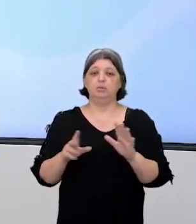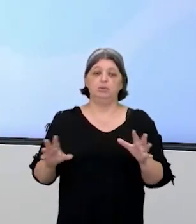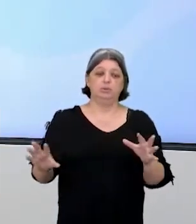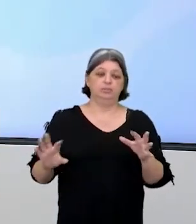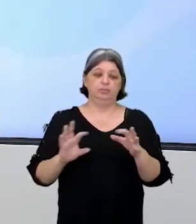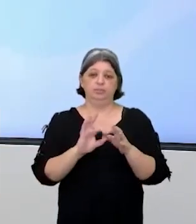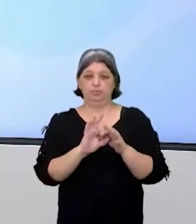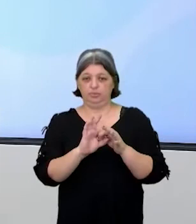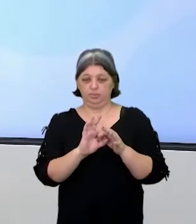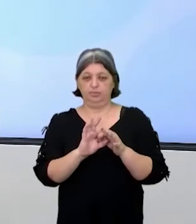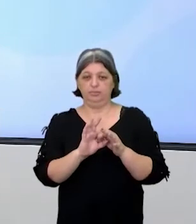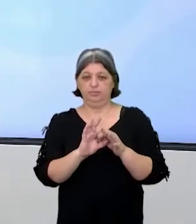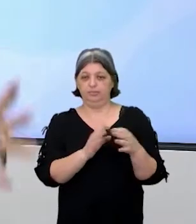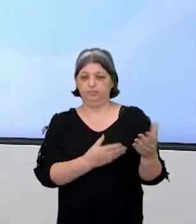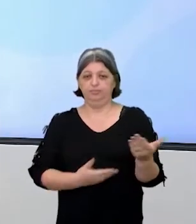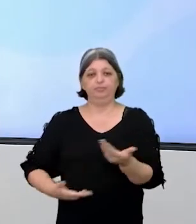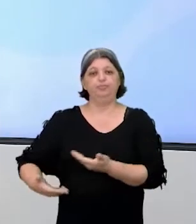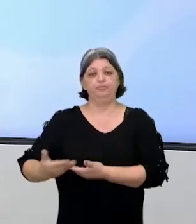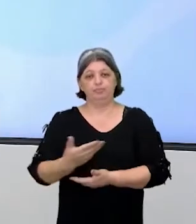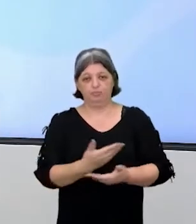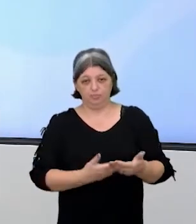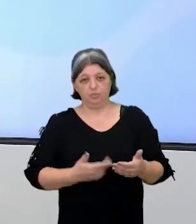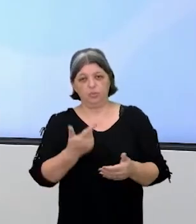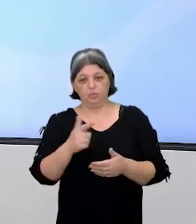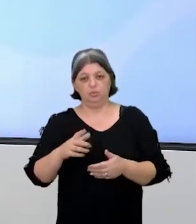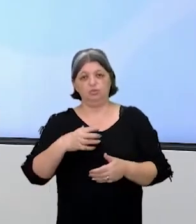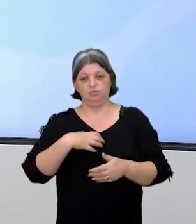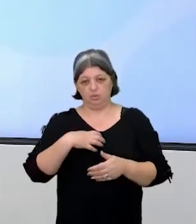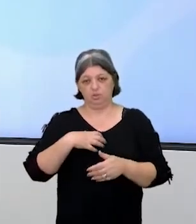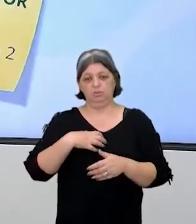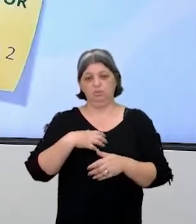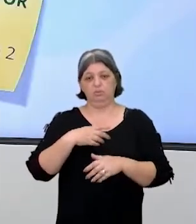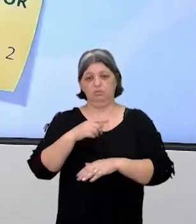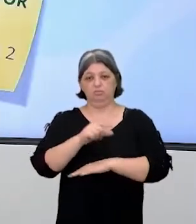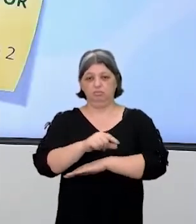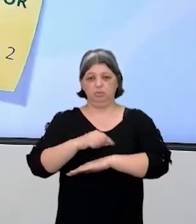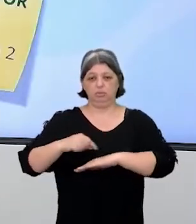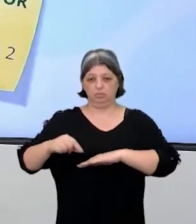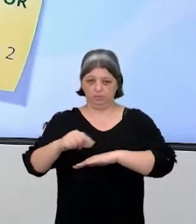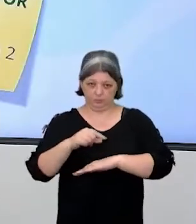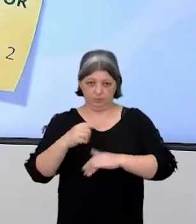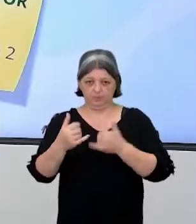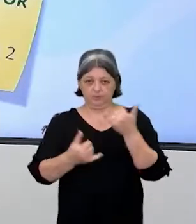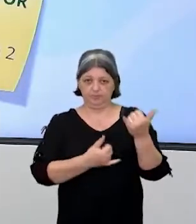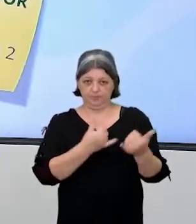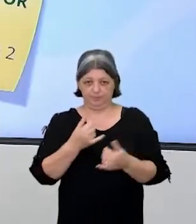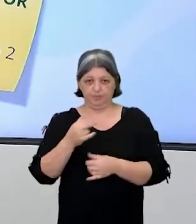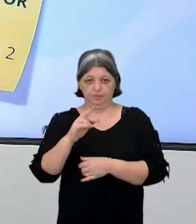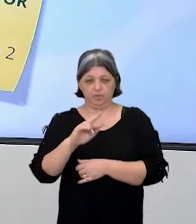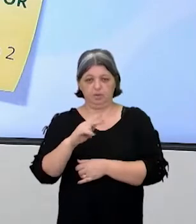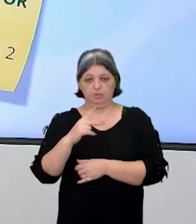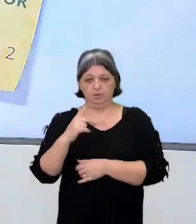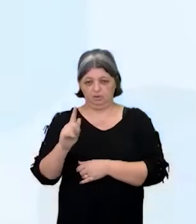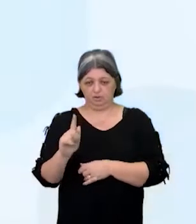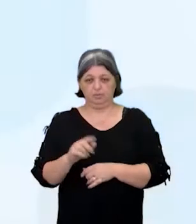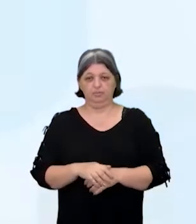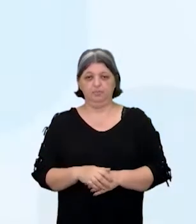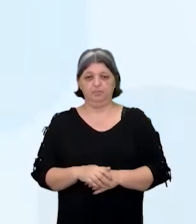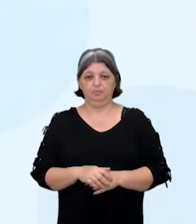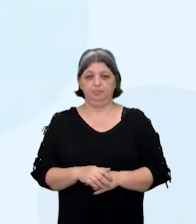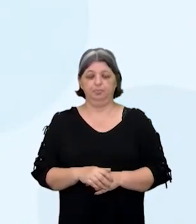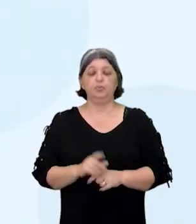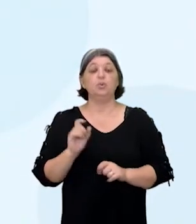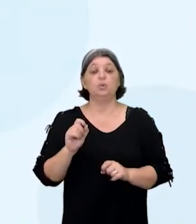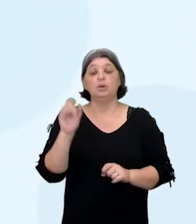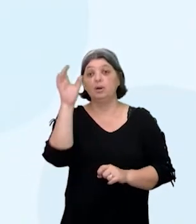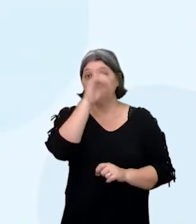no que tange a esse outro modo de se jogar RPG. O que aprendemos então, que já eu vou chamar